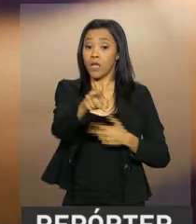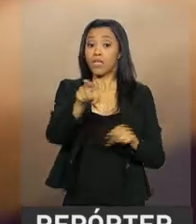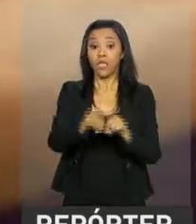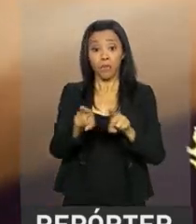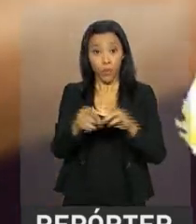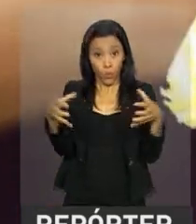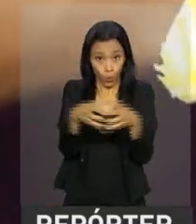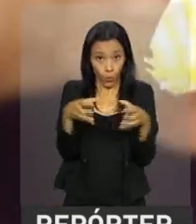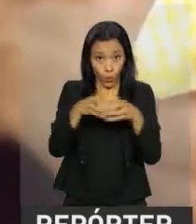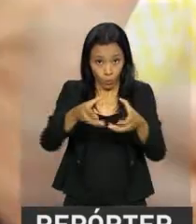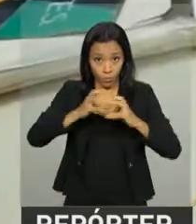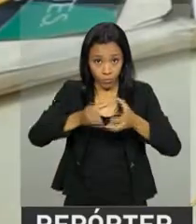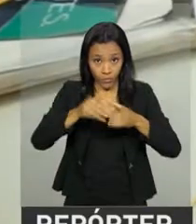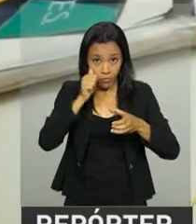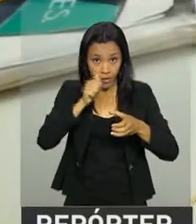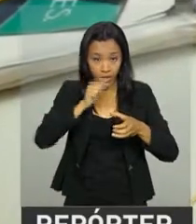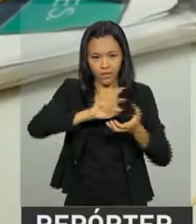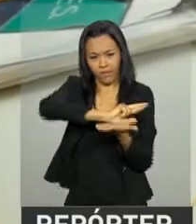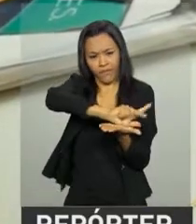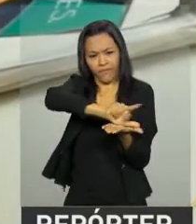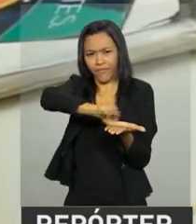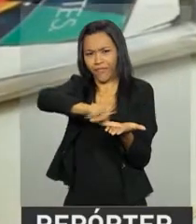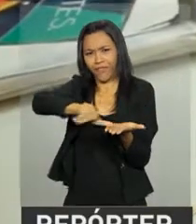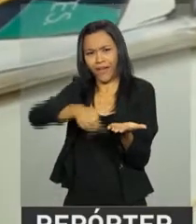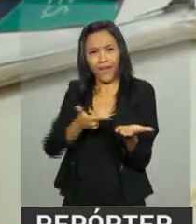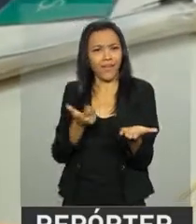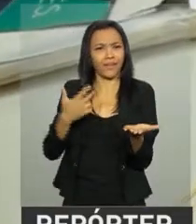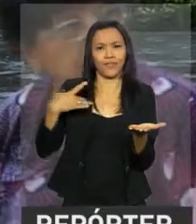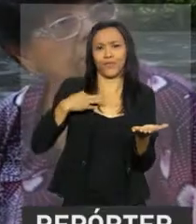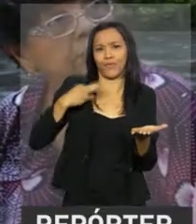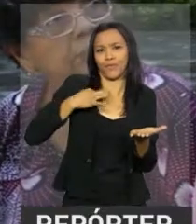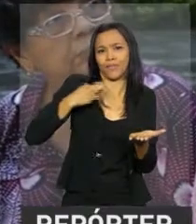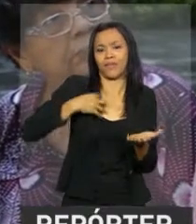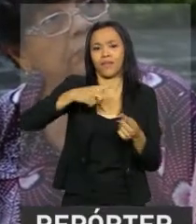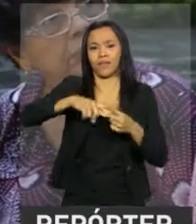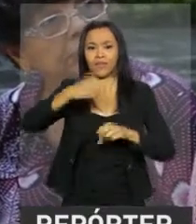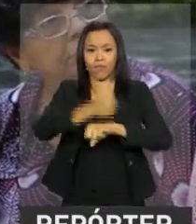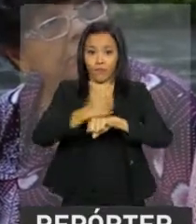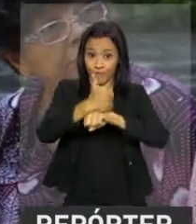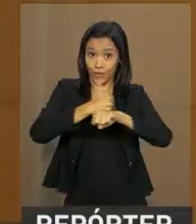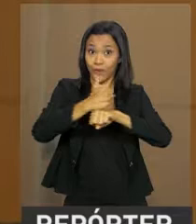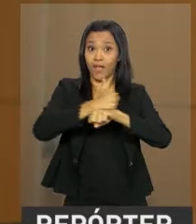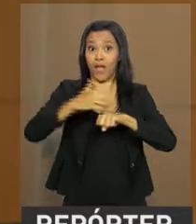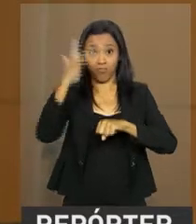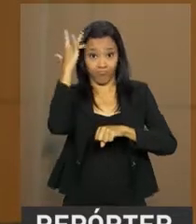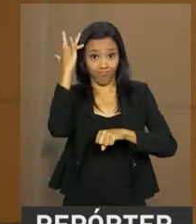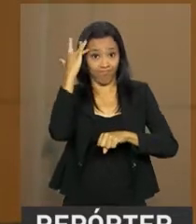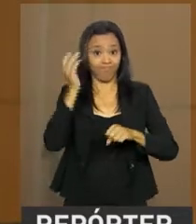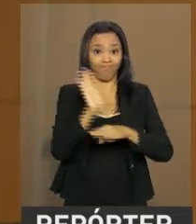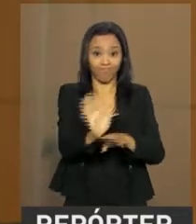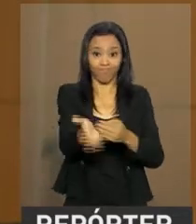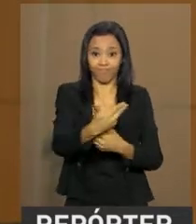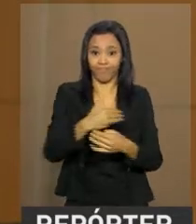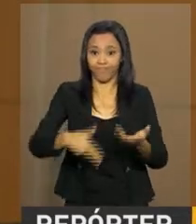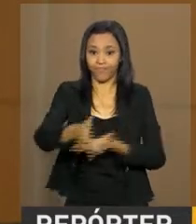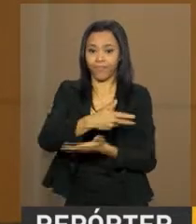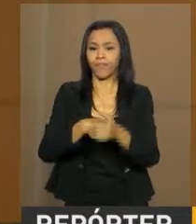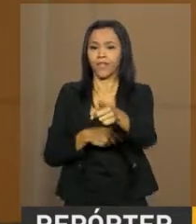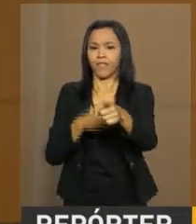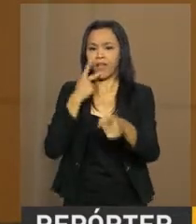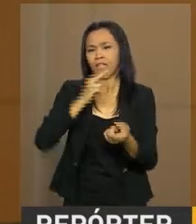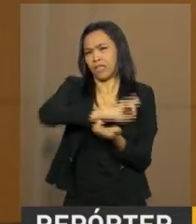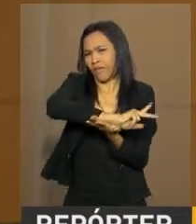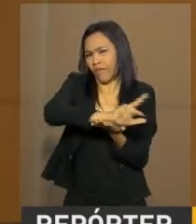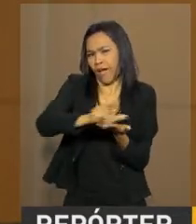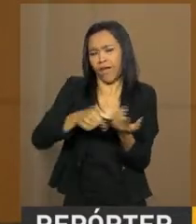também oferece atividades multidisciplinares com voluntários e profissionais capacitados. O grupo é multidisciplinar. Nós temos